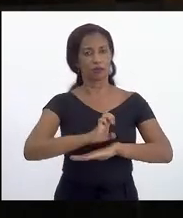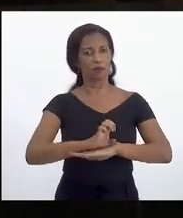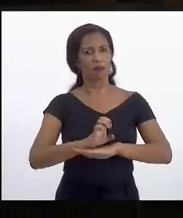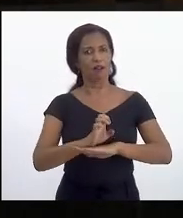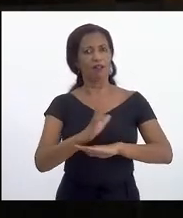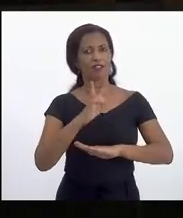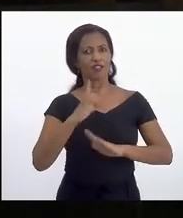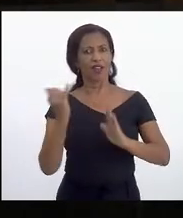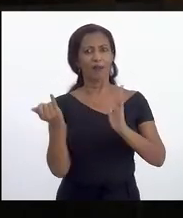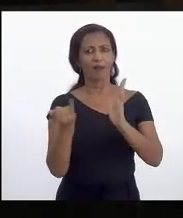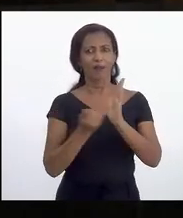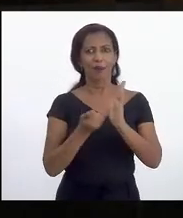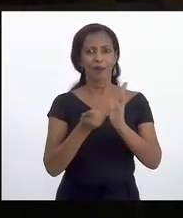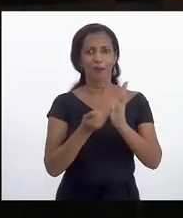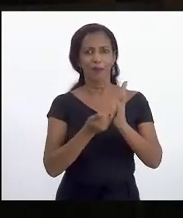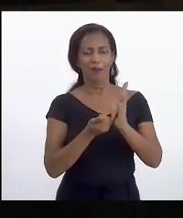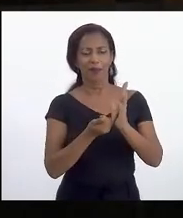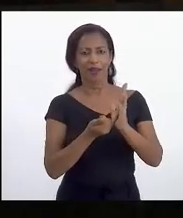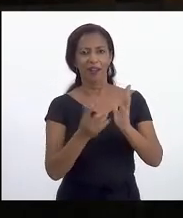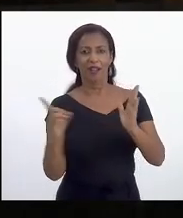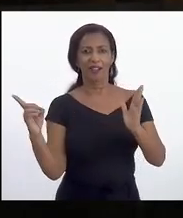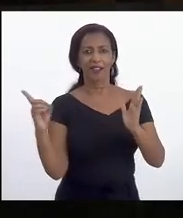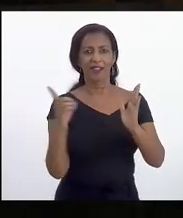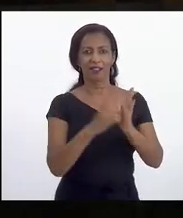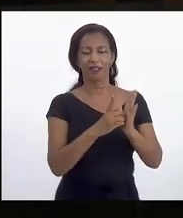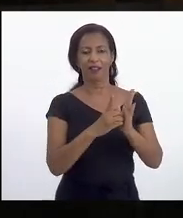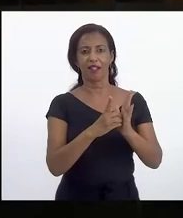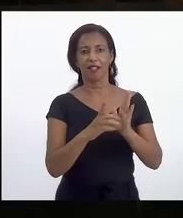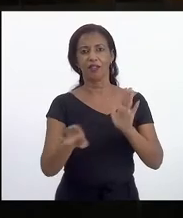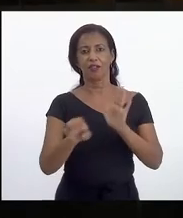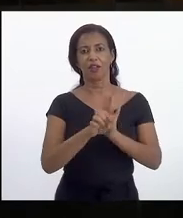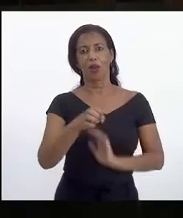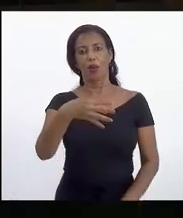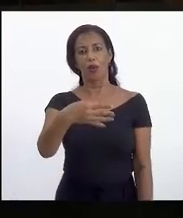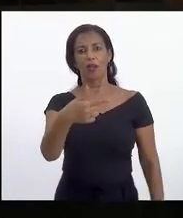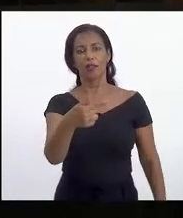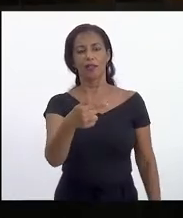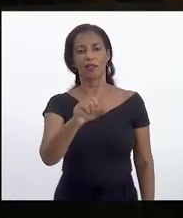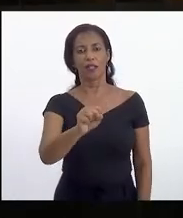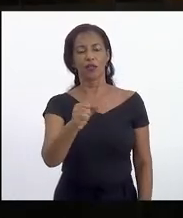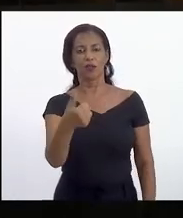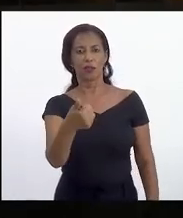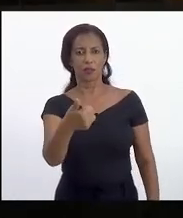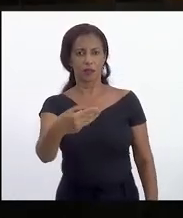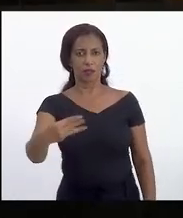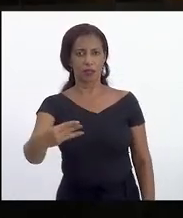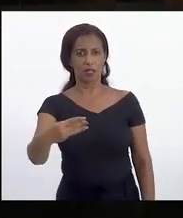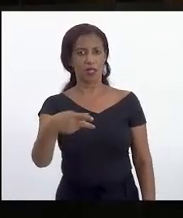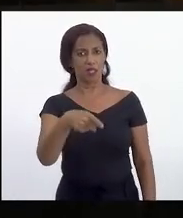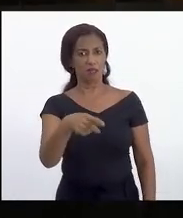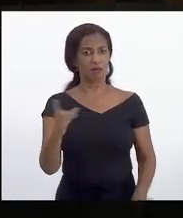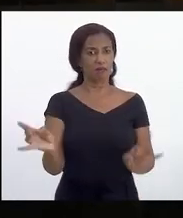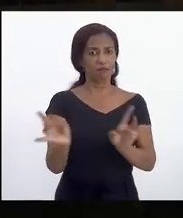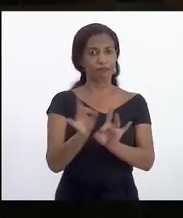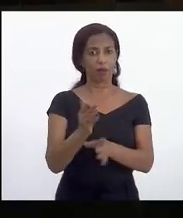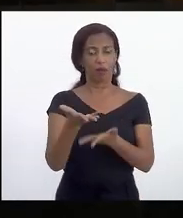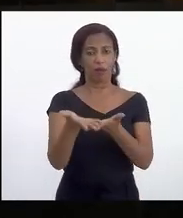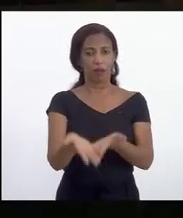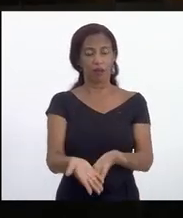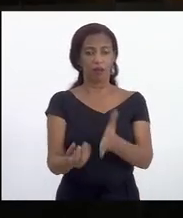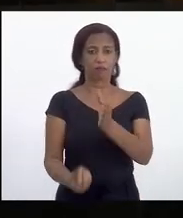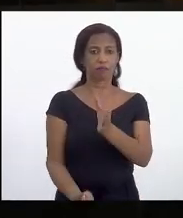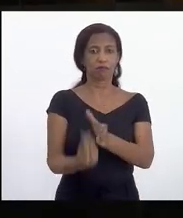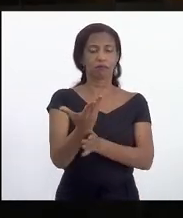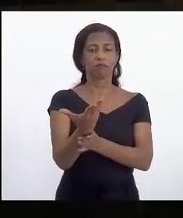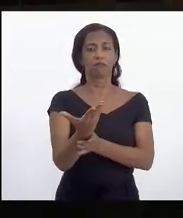saiu publicado o Decreto Estadual 47 813 que dispõe sobre